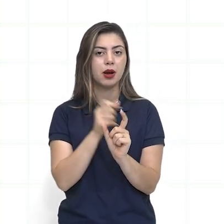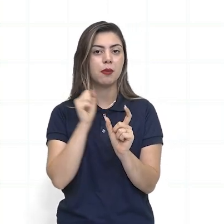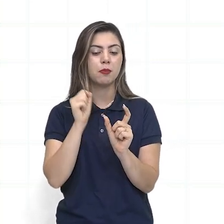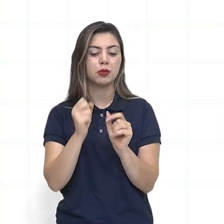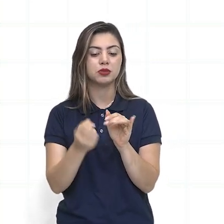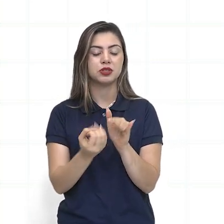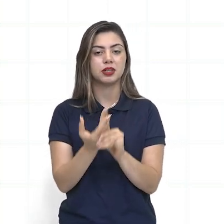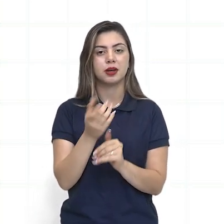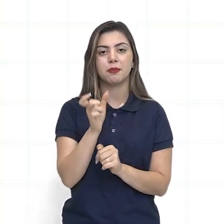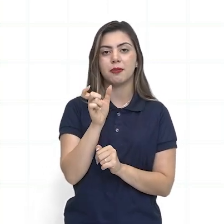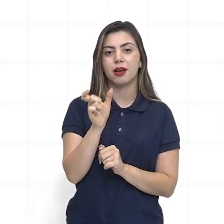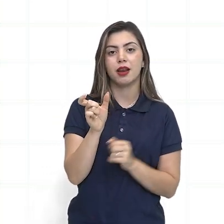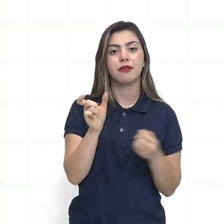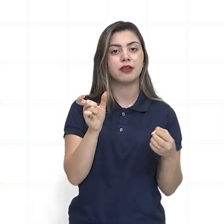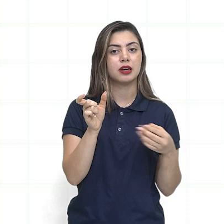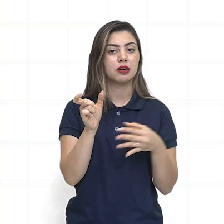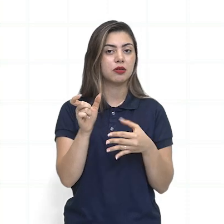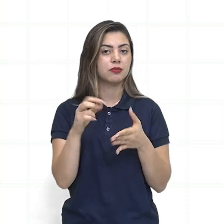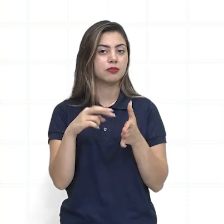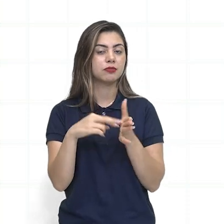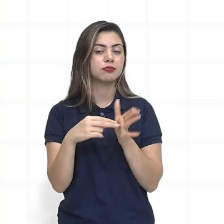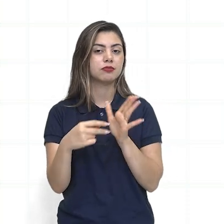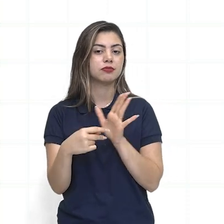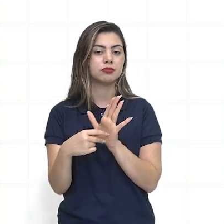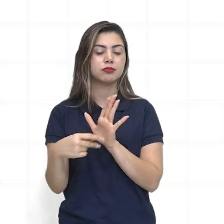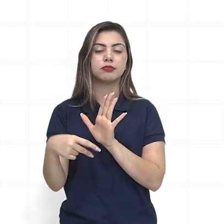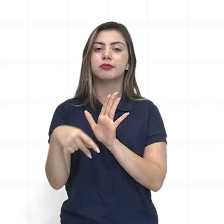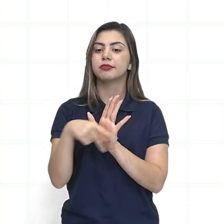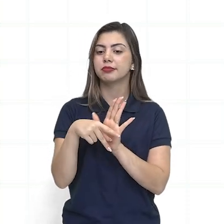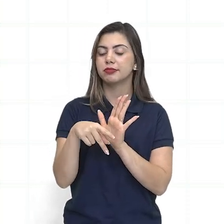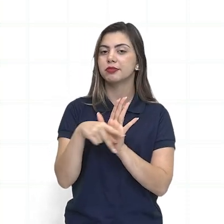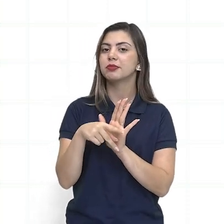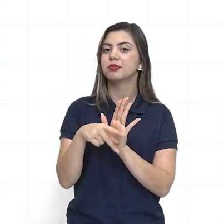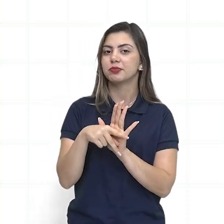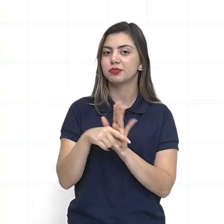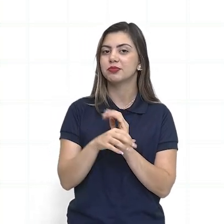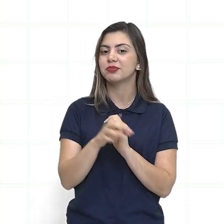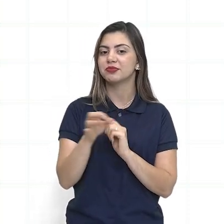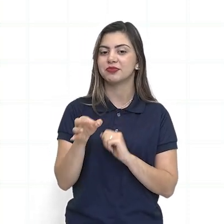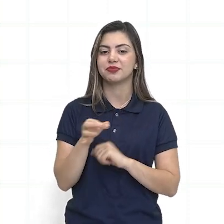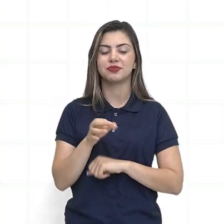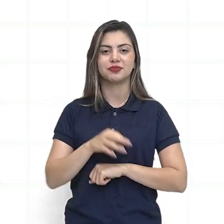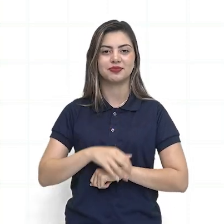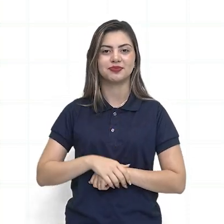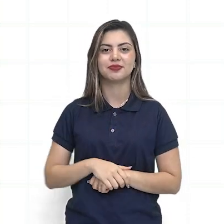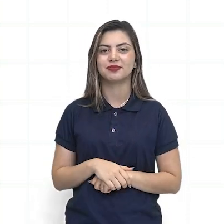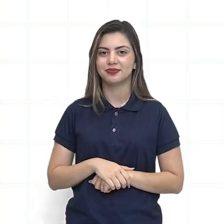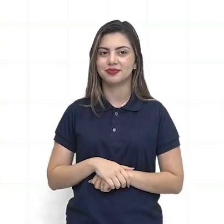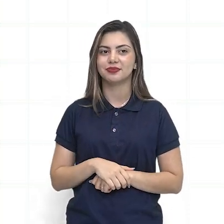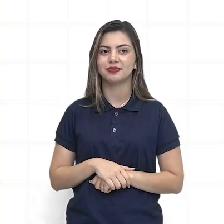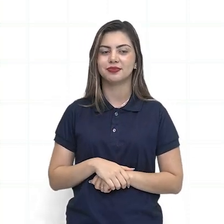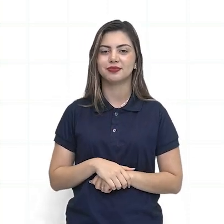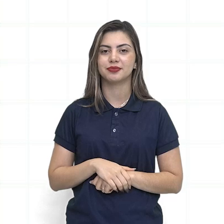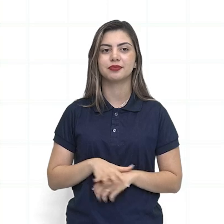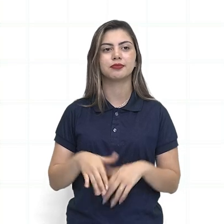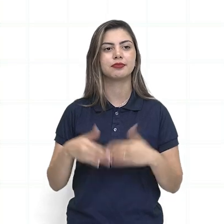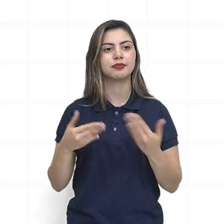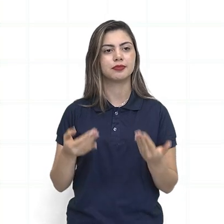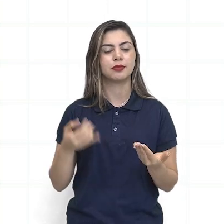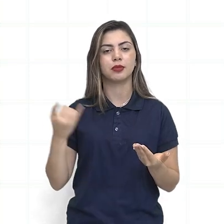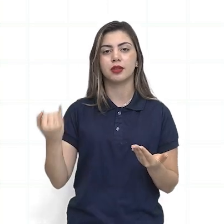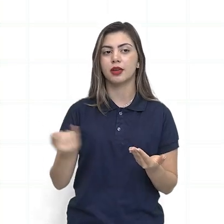e sufixos, eu posso formar outras palavras com outros significados. E